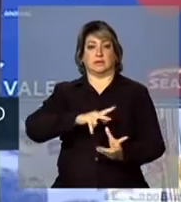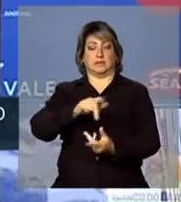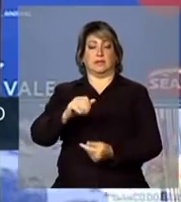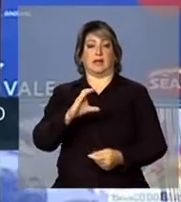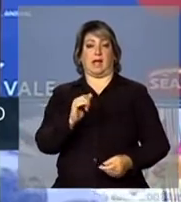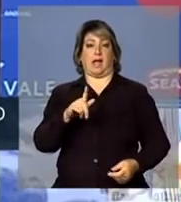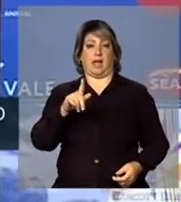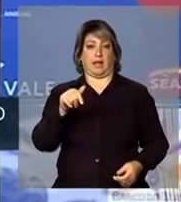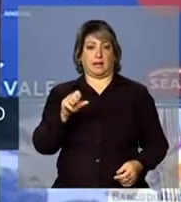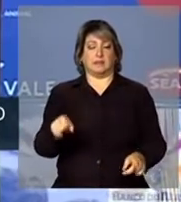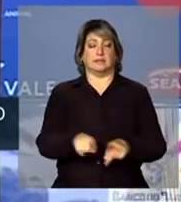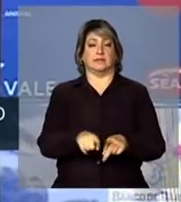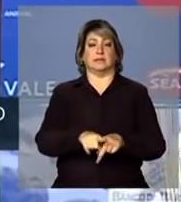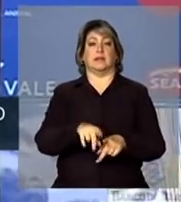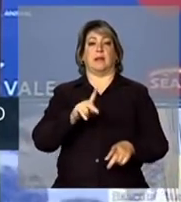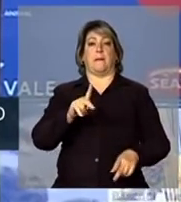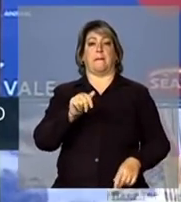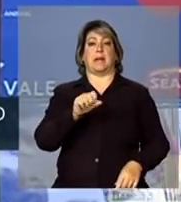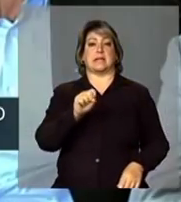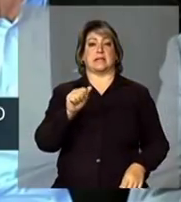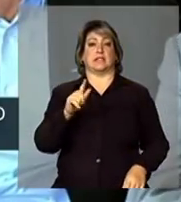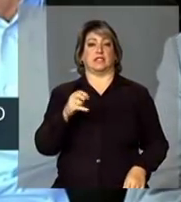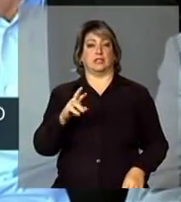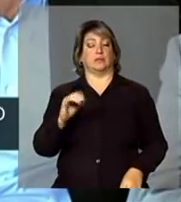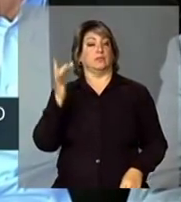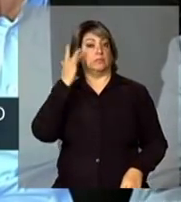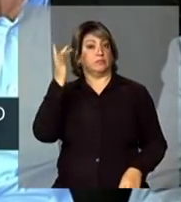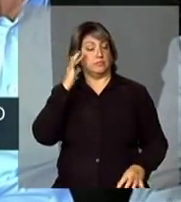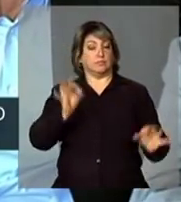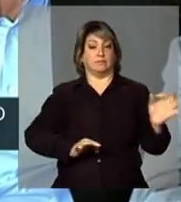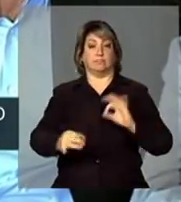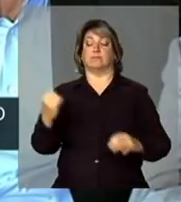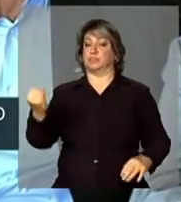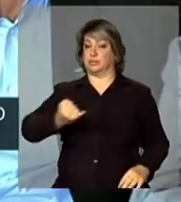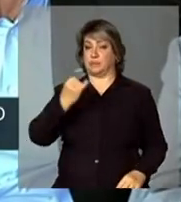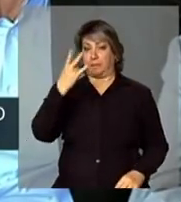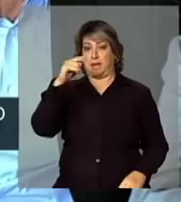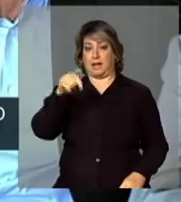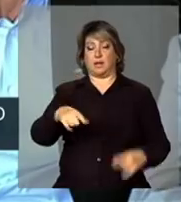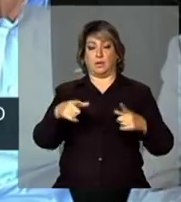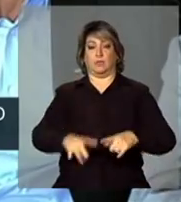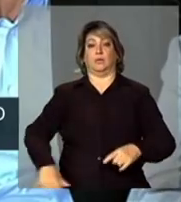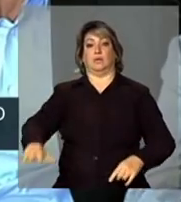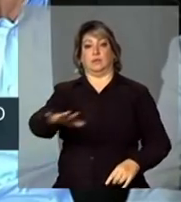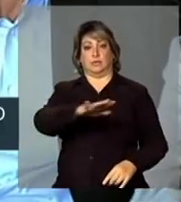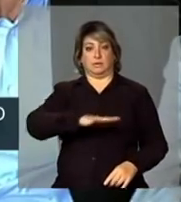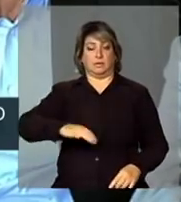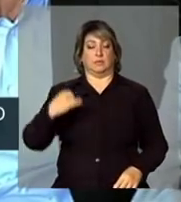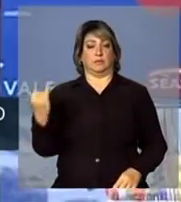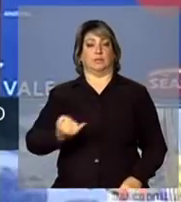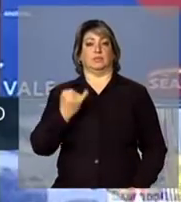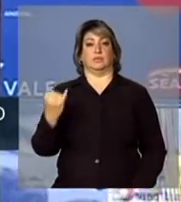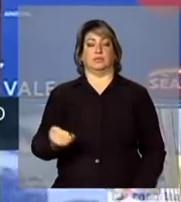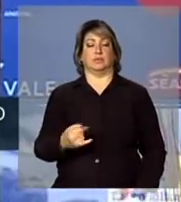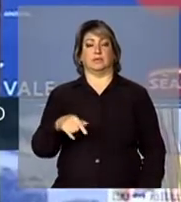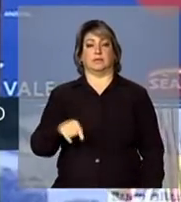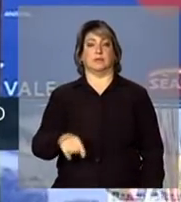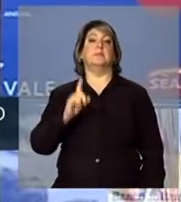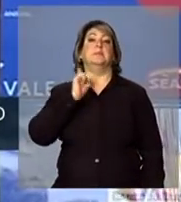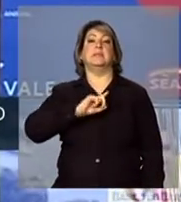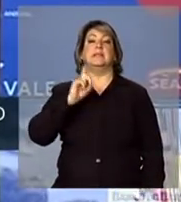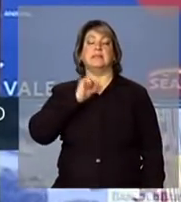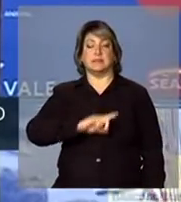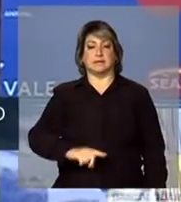Passageiros, estratégica e economicamente importante para esta vasta e pujante região de Minas